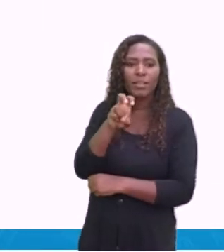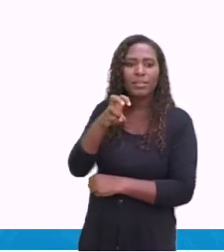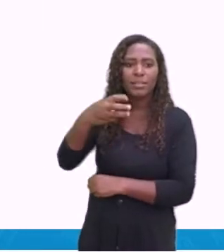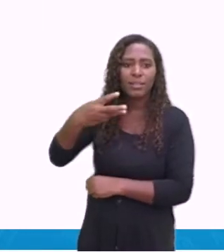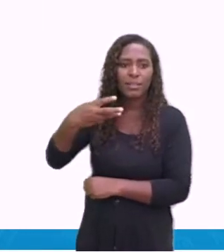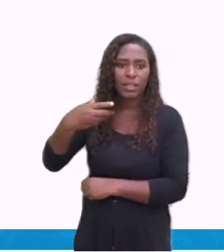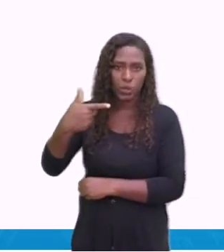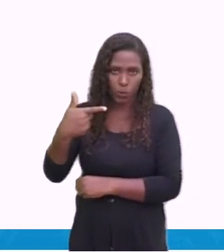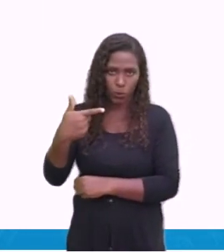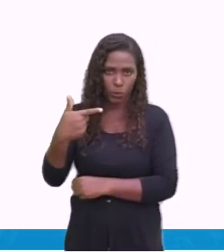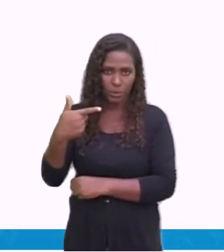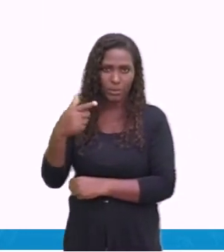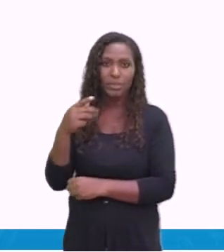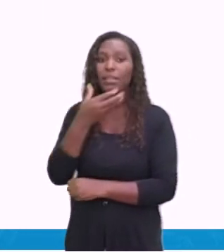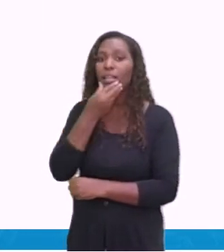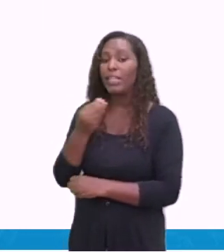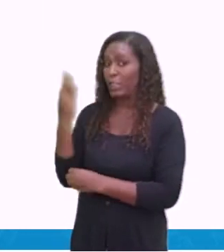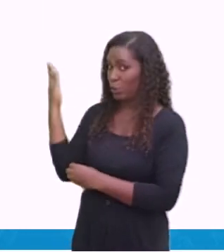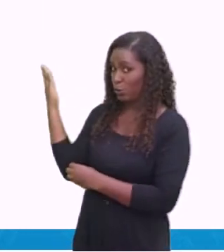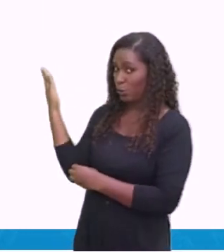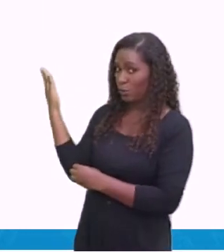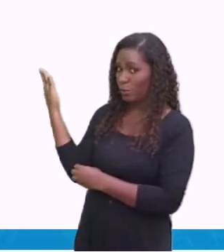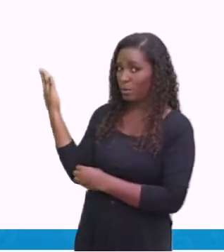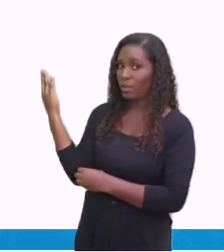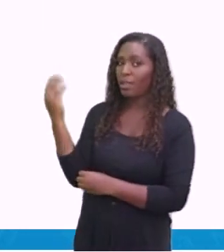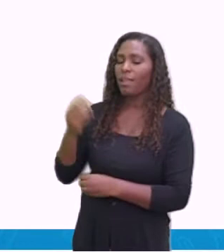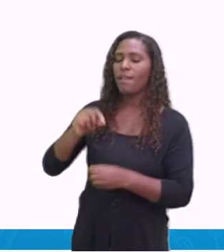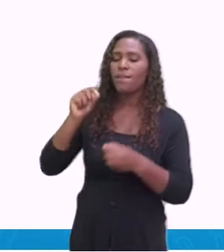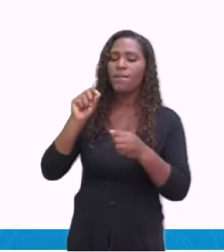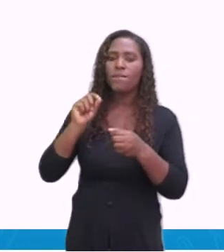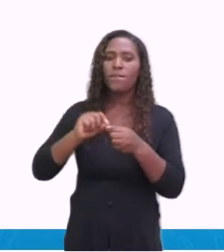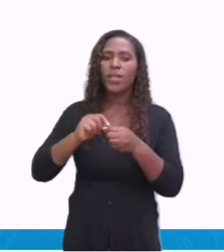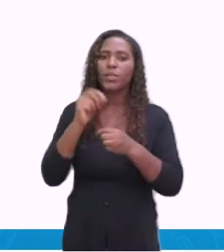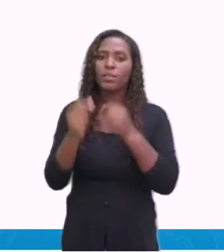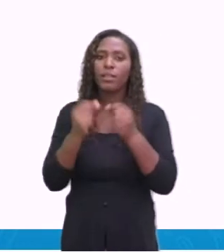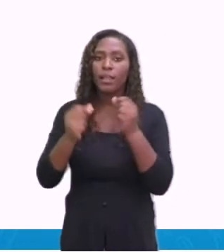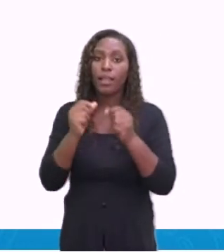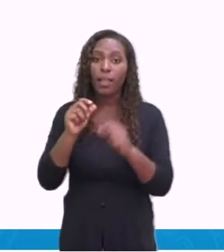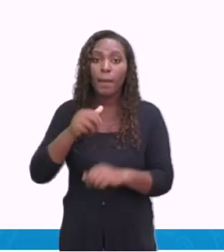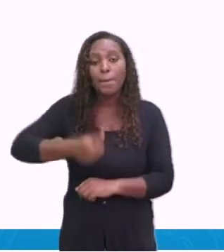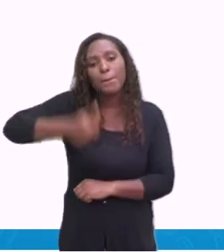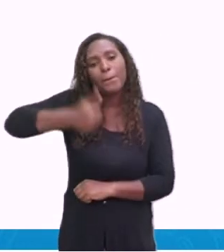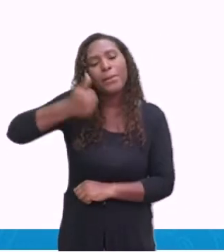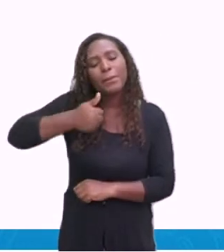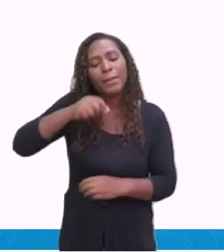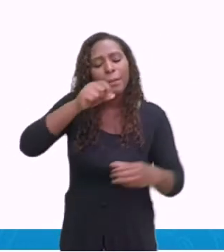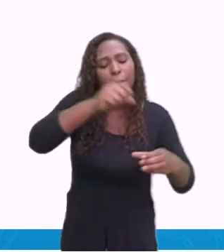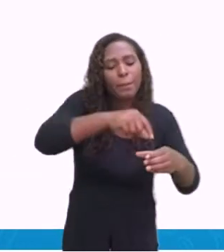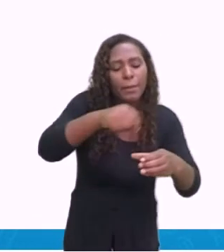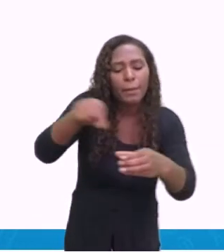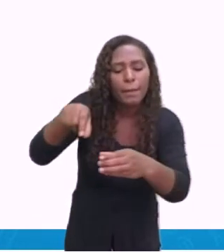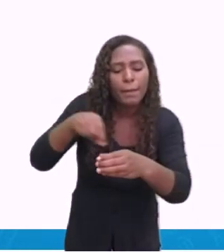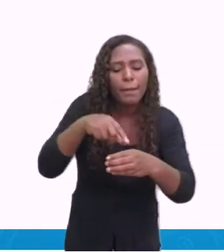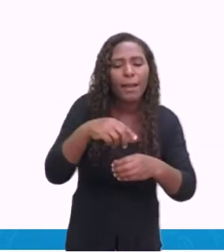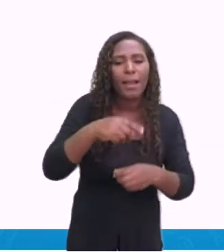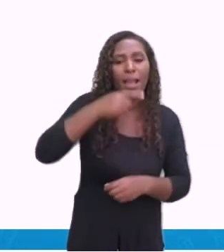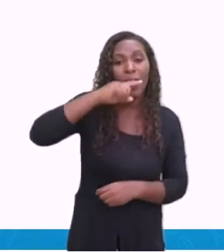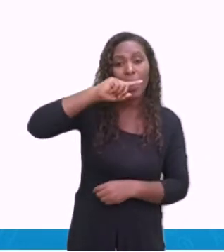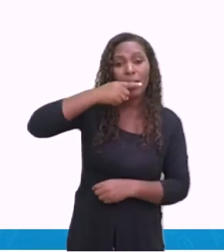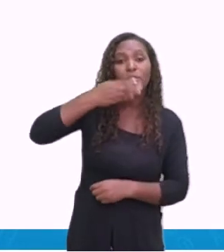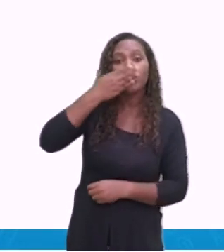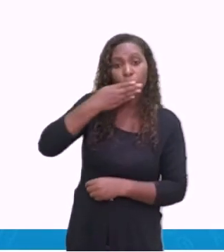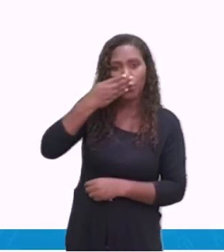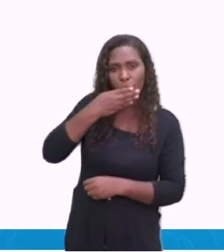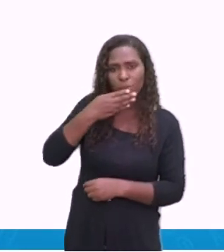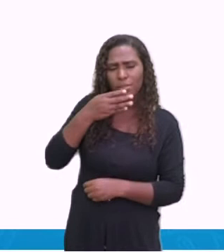Vamos entender como foi esse início da colonização com a exploração da cana? Então, vamos